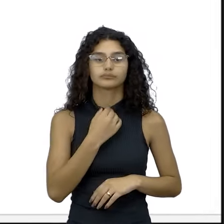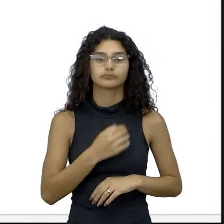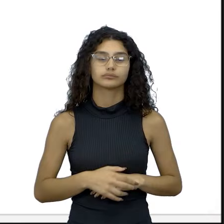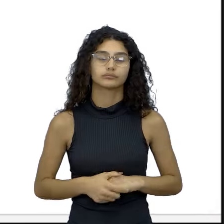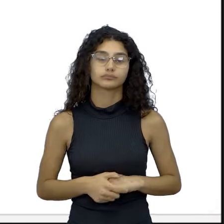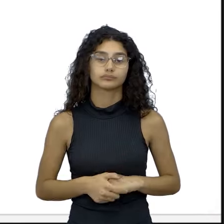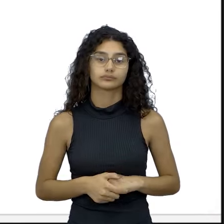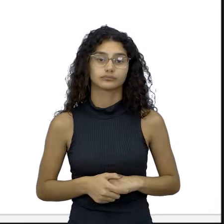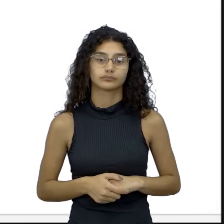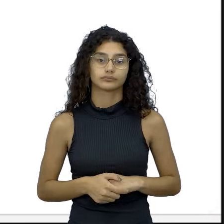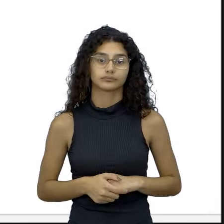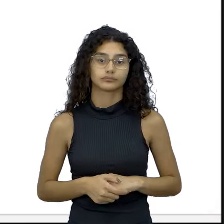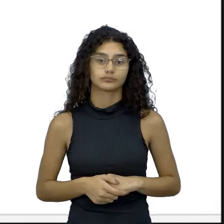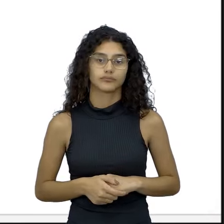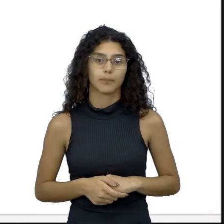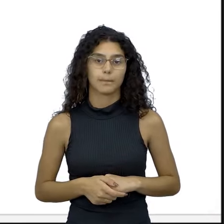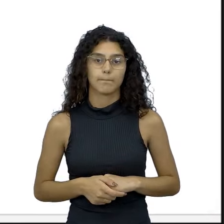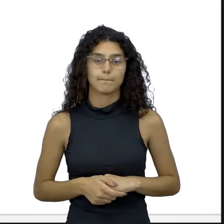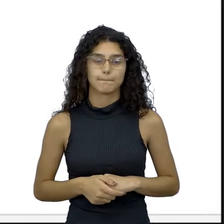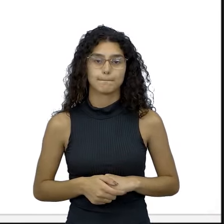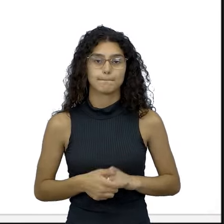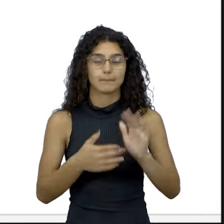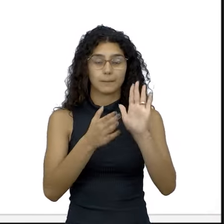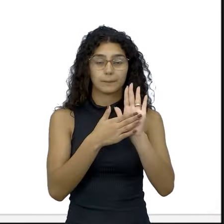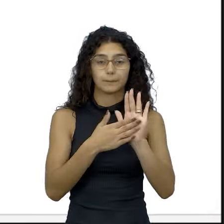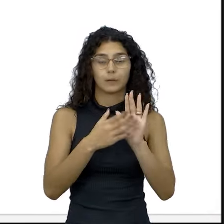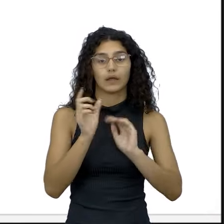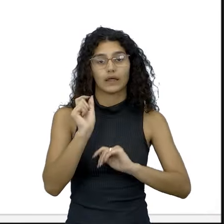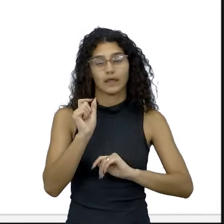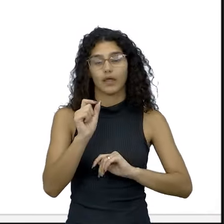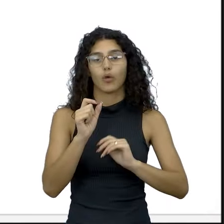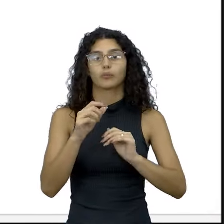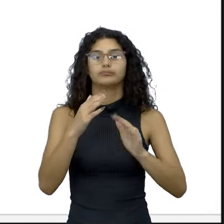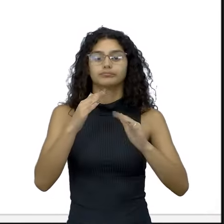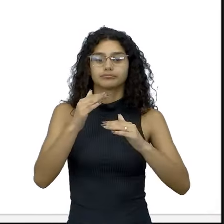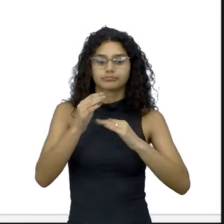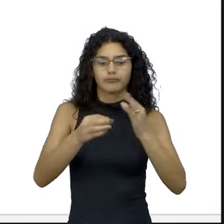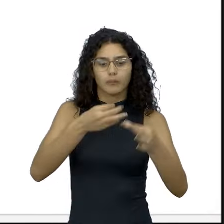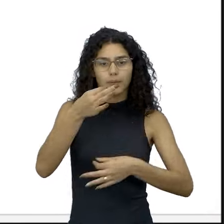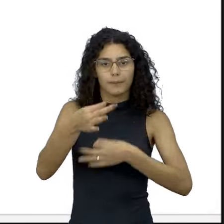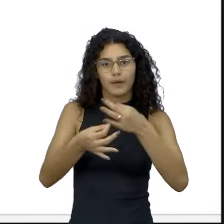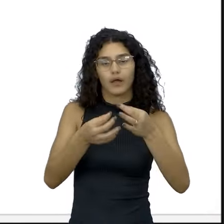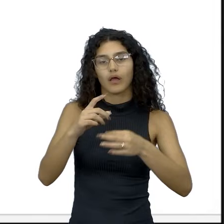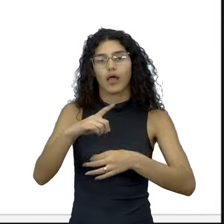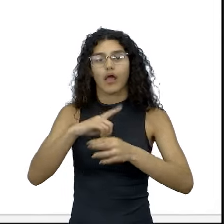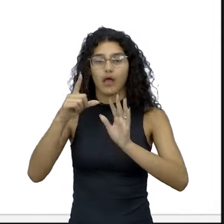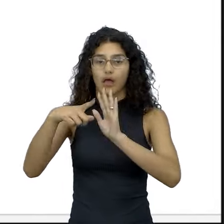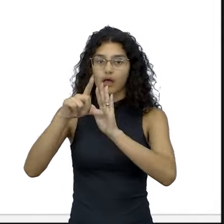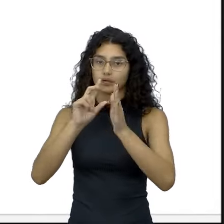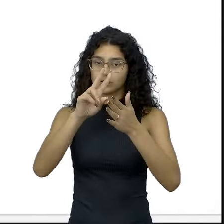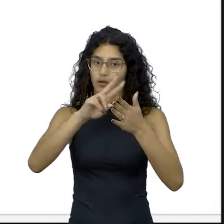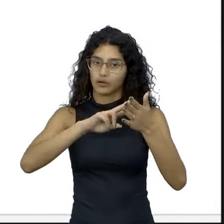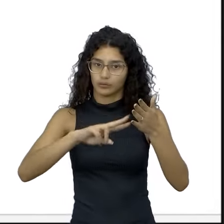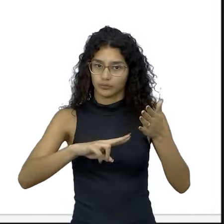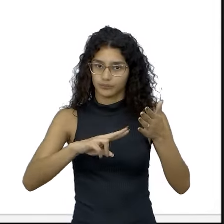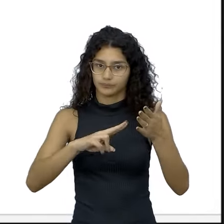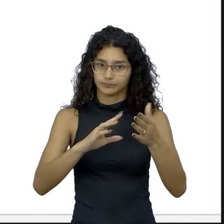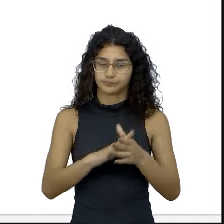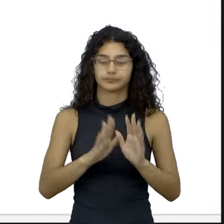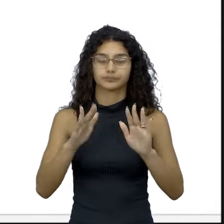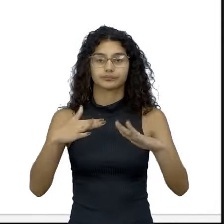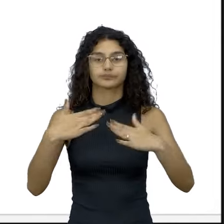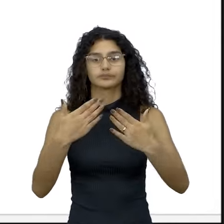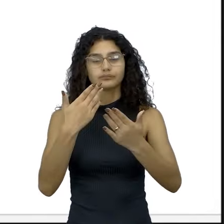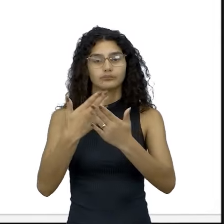professores, propõe o quê? A antecipação e a formulação de hipóteses antes da leitura. Né? Então,